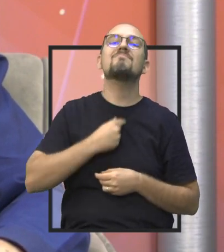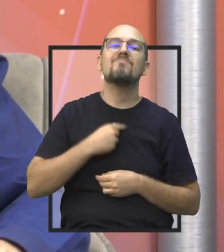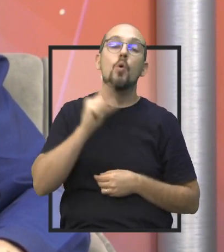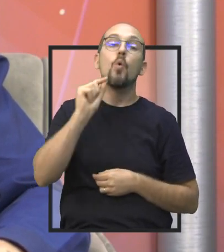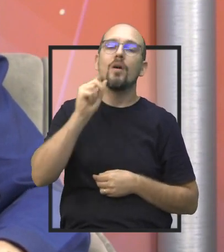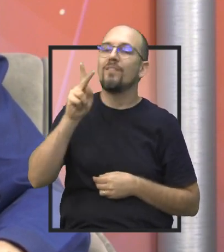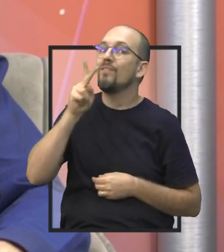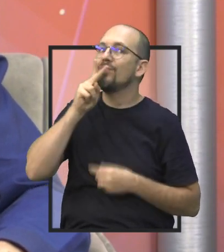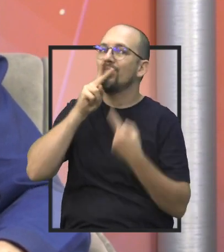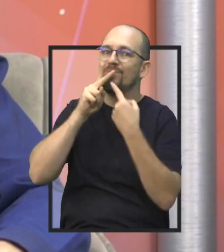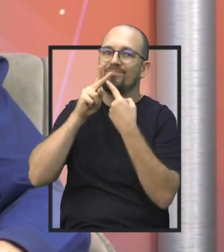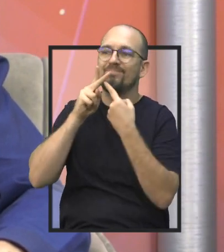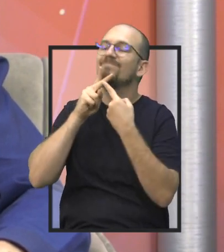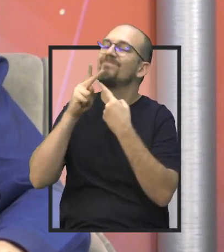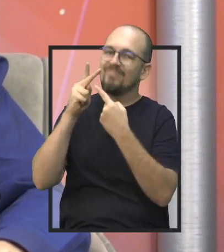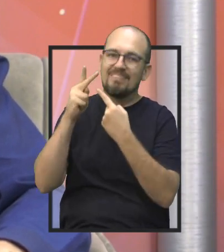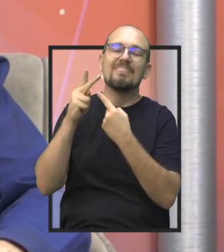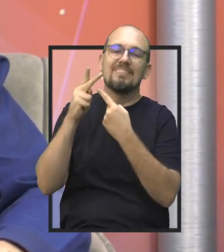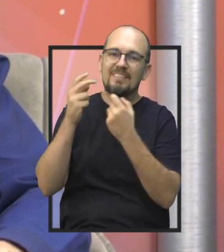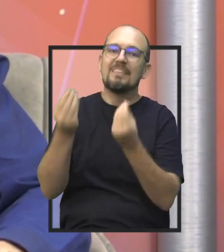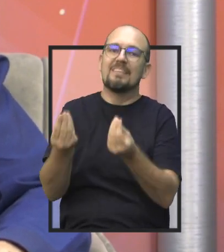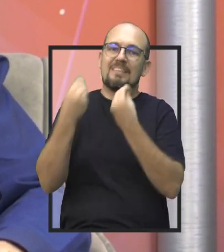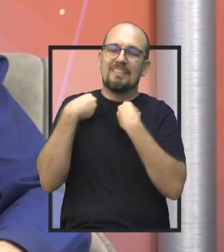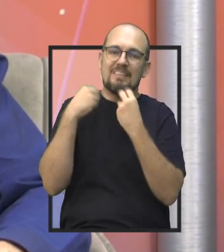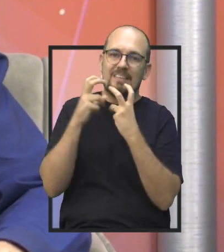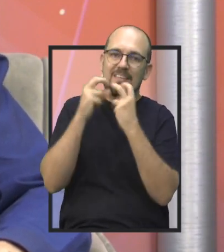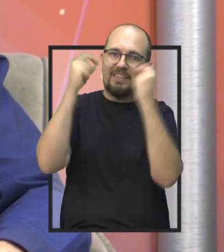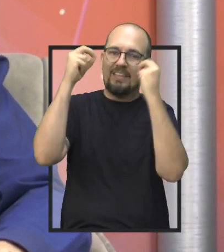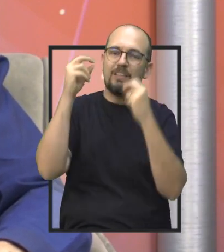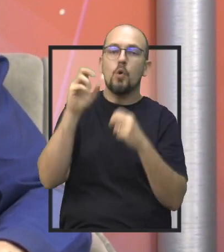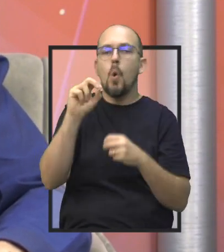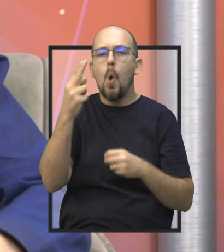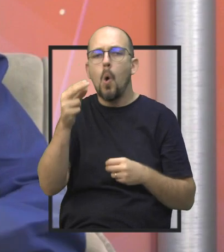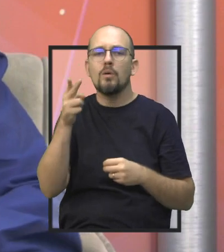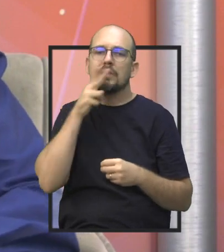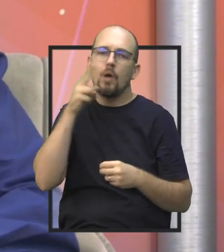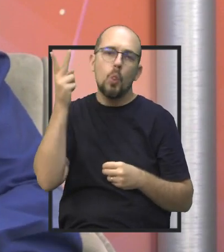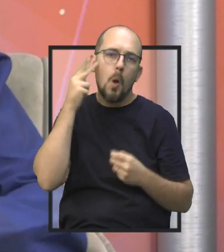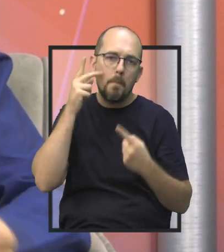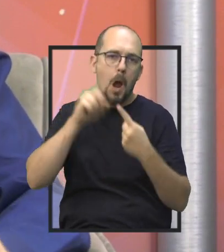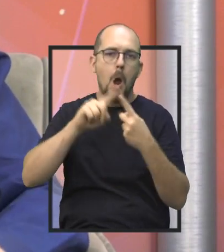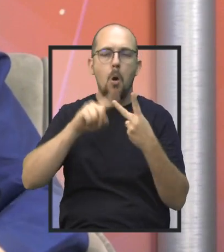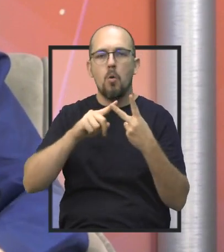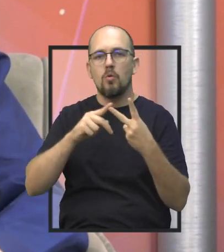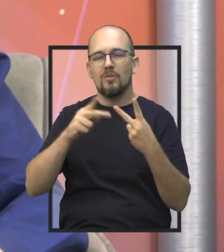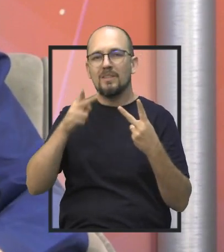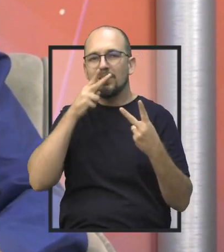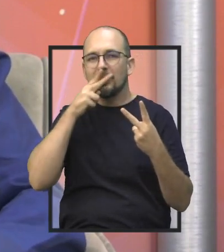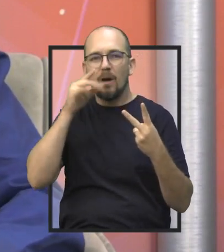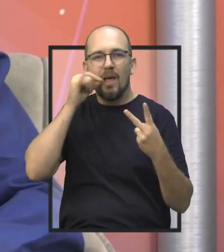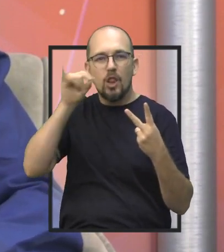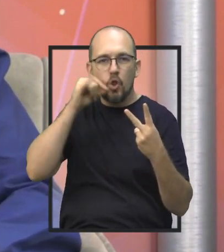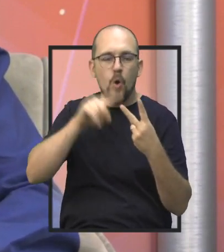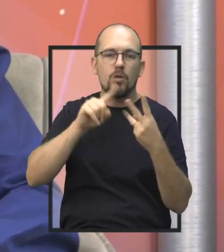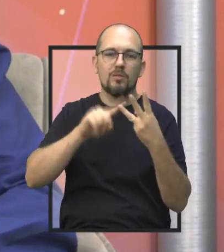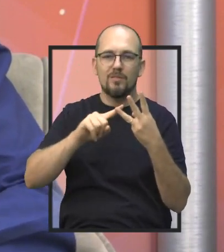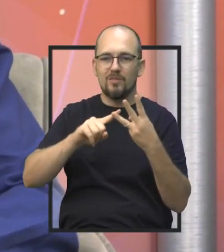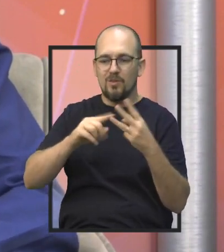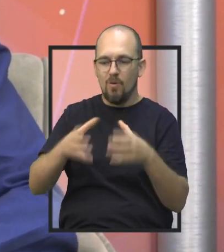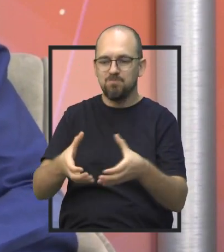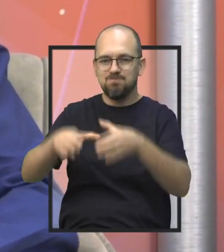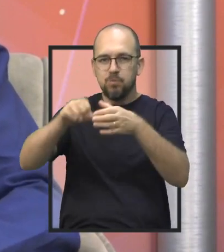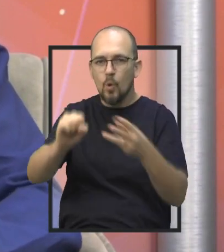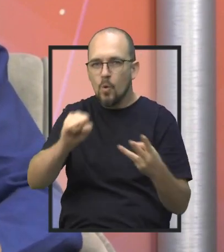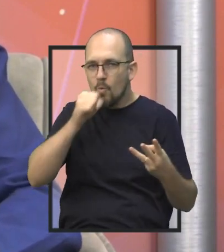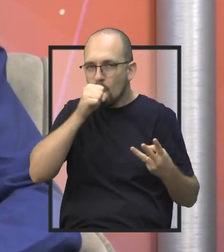cigarro, seja ele o cigarro convencional, narguilé, cigarro eletrônico, eles aumentam a chance, não só